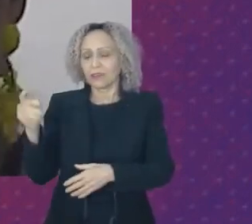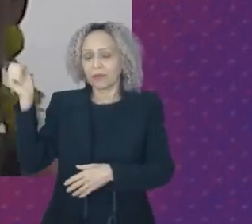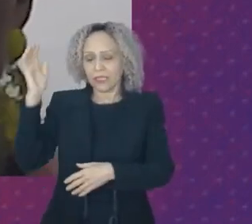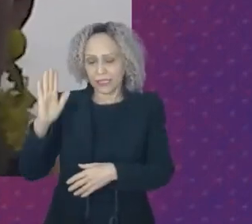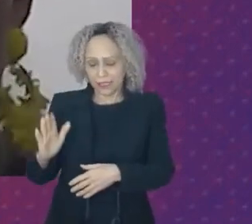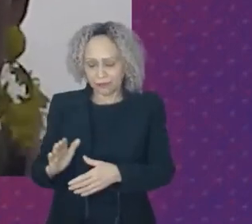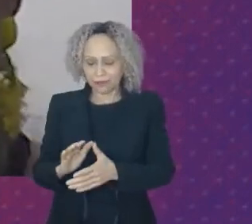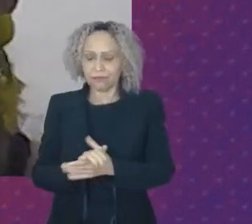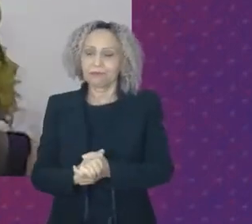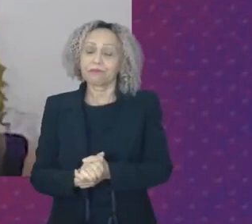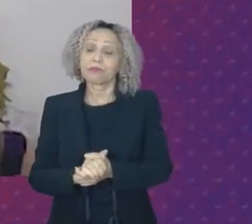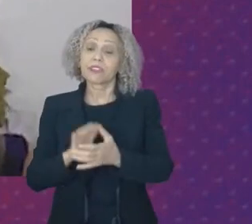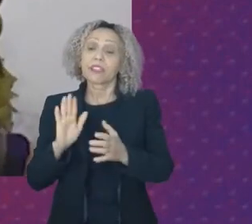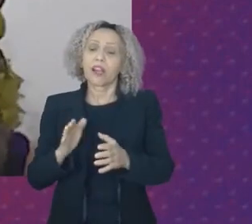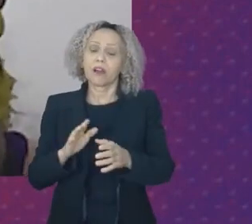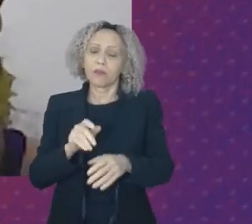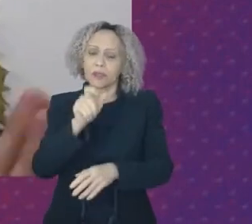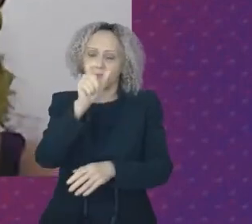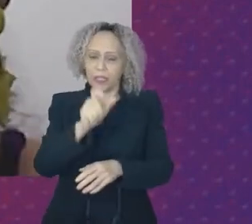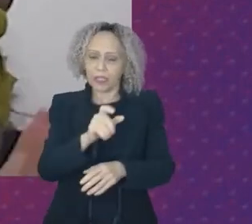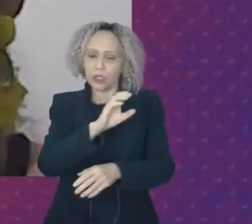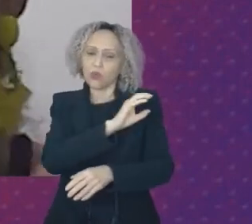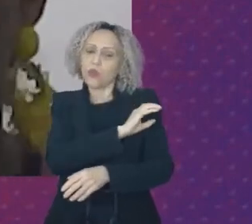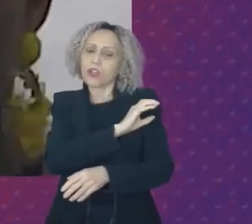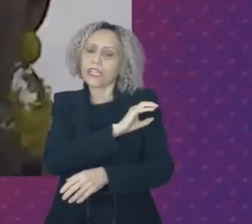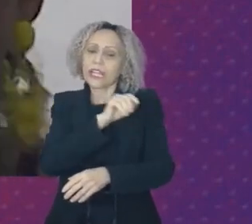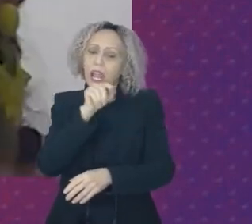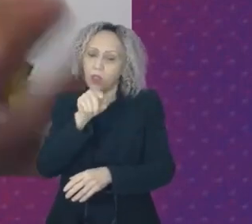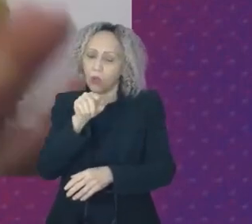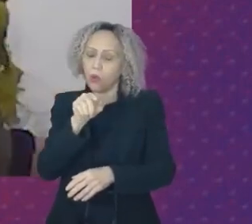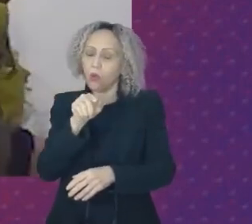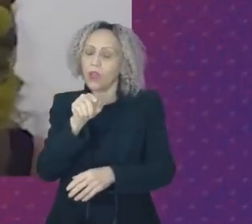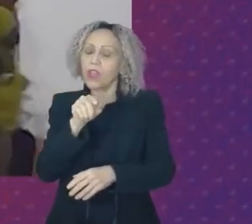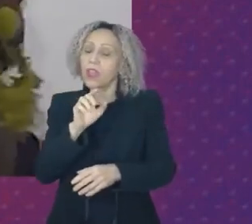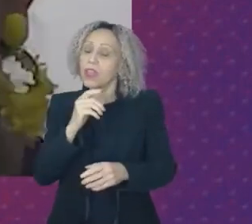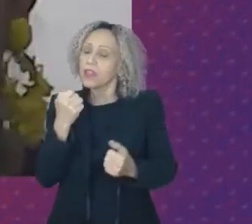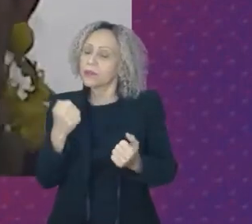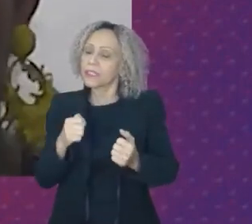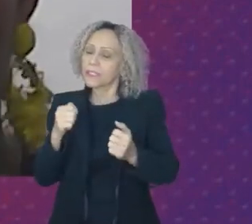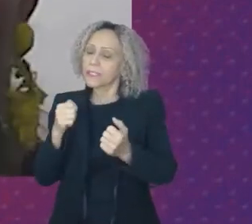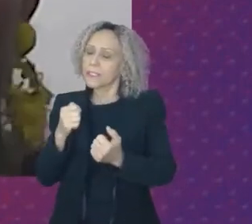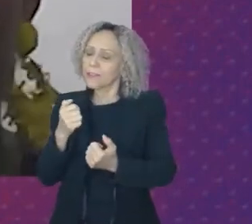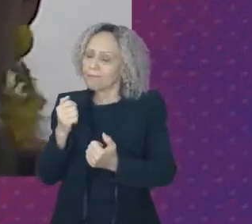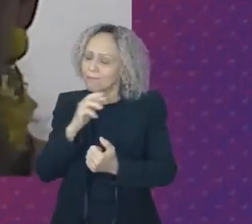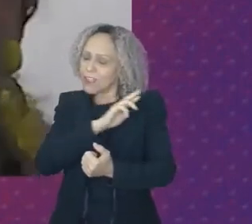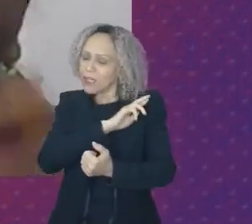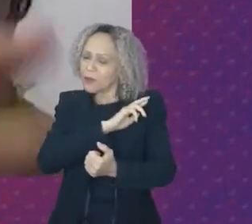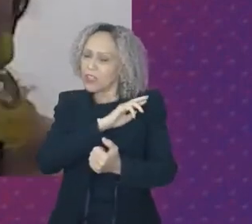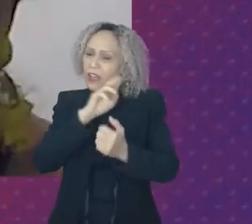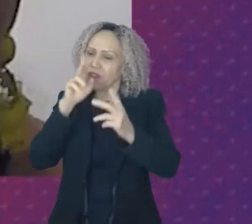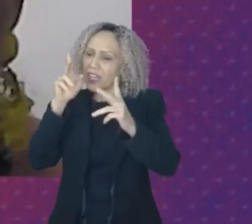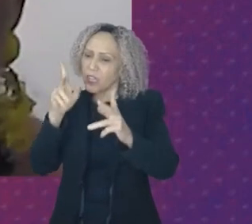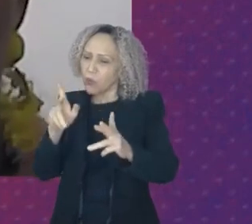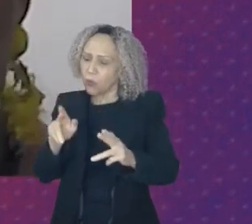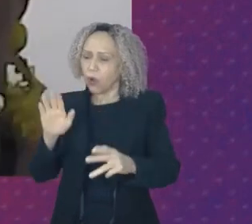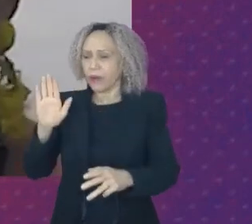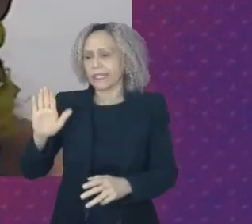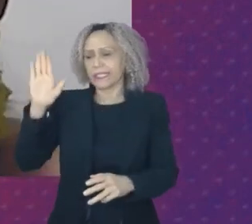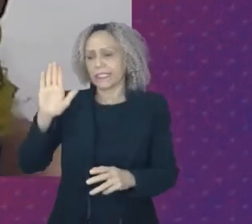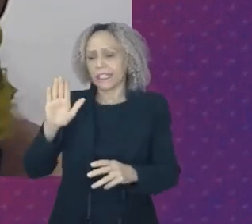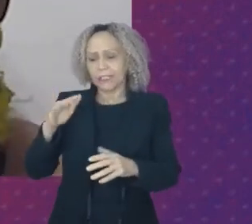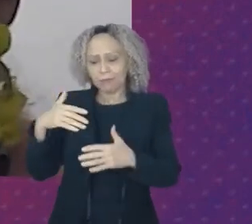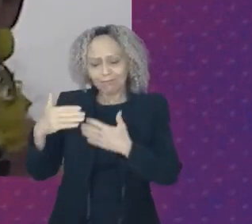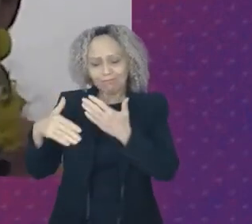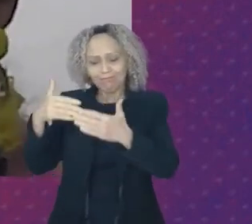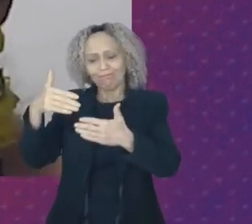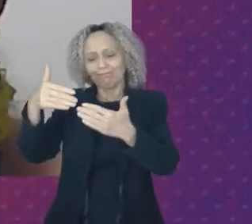é para garantir que esse projeto, ele caminhe da forma como foi idealizado, ou pelo menos próximo disso, né? A